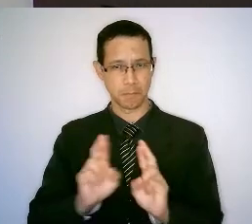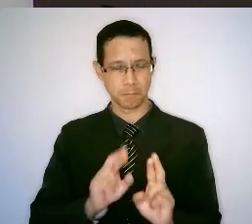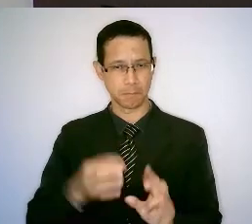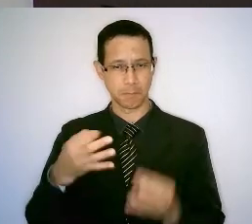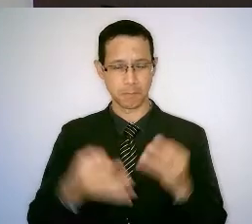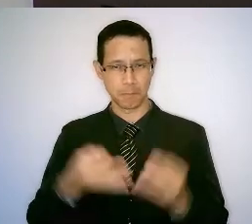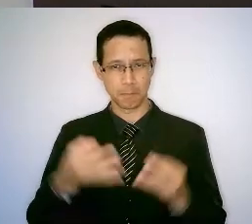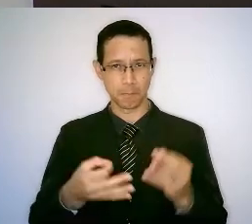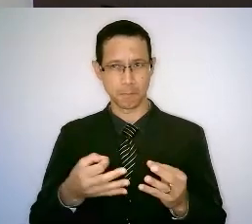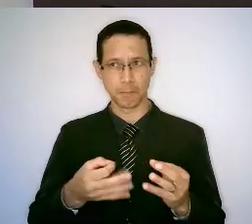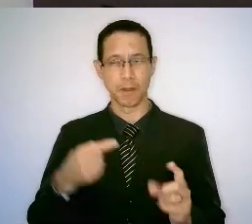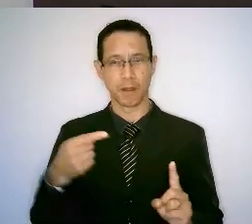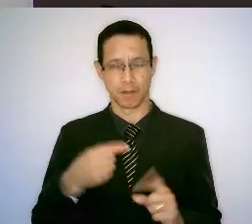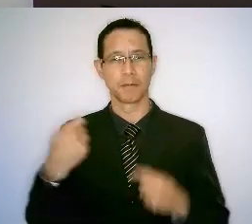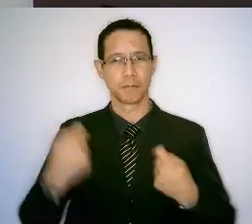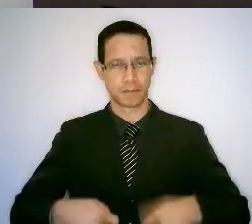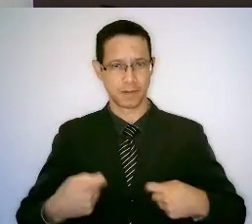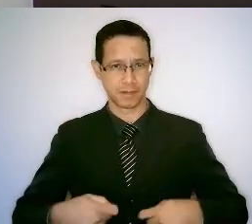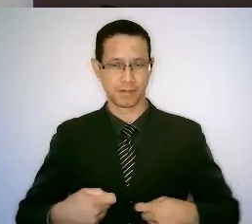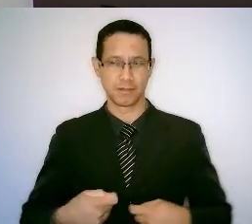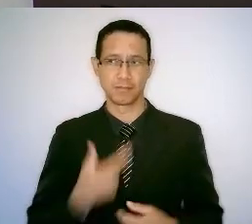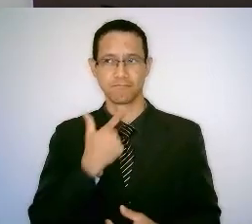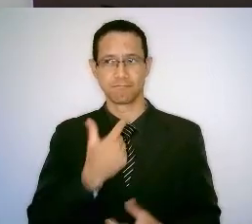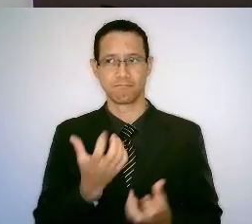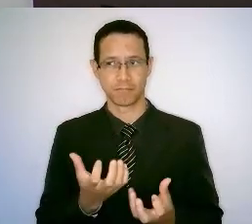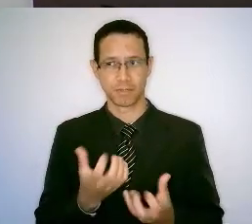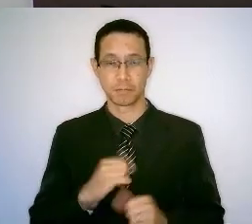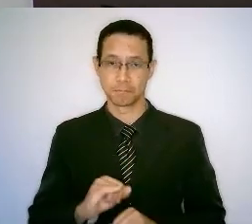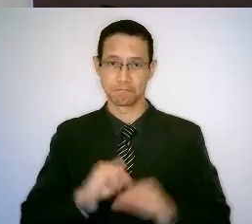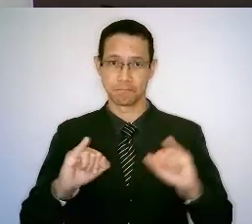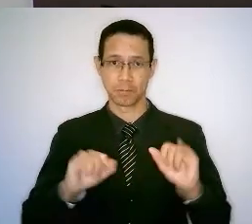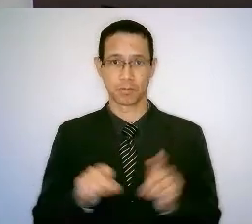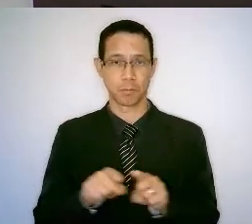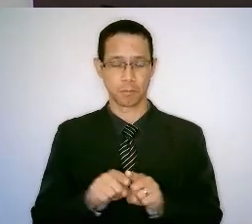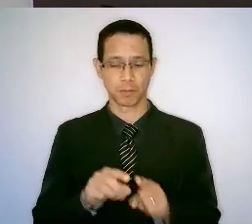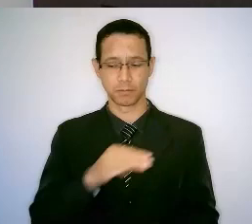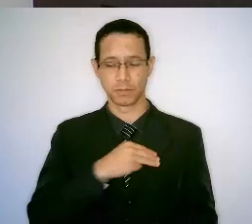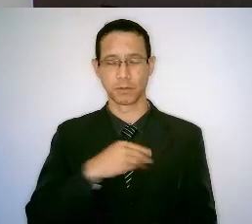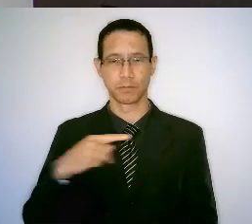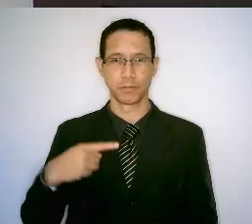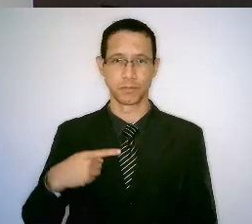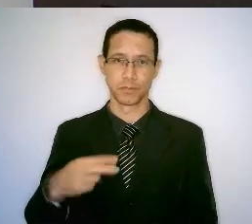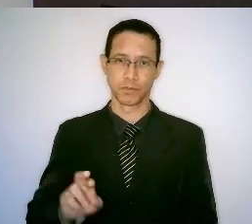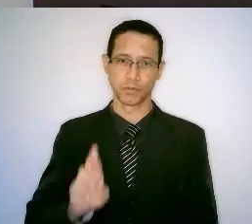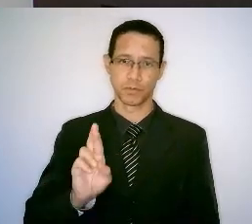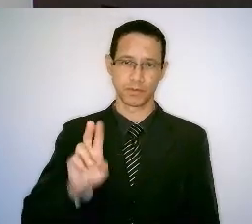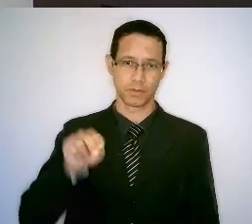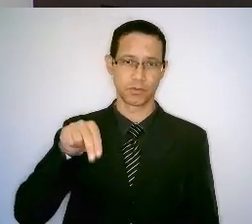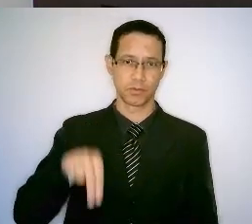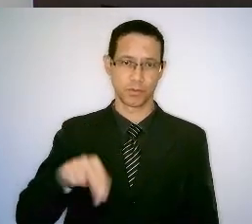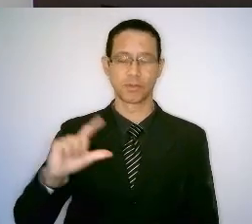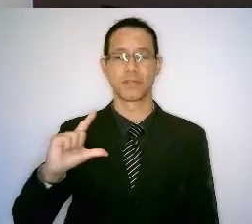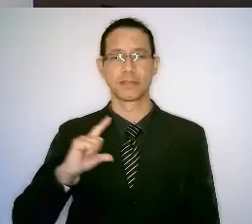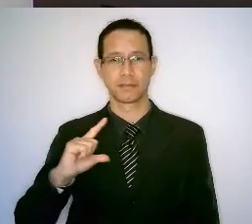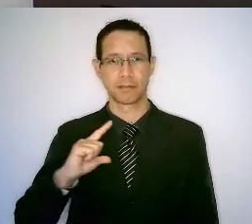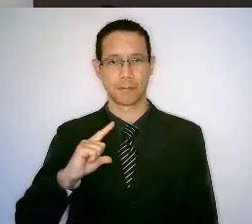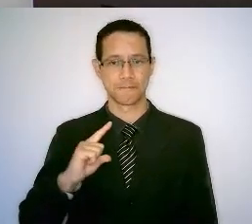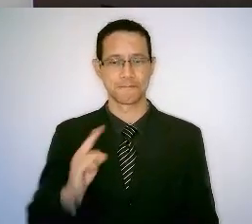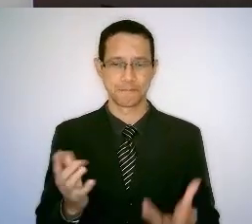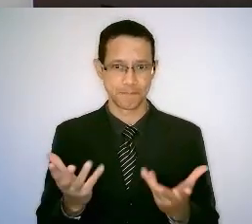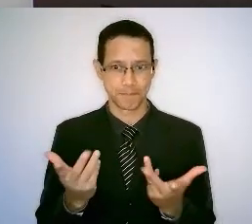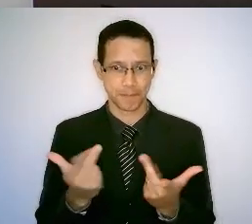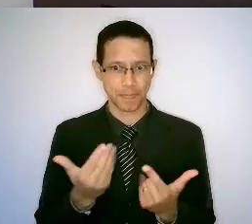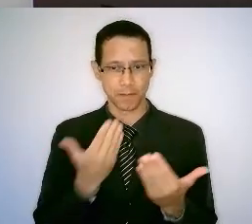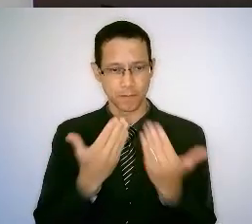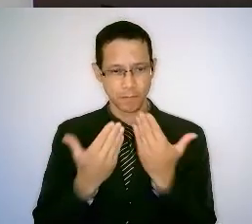deseja. Então, venho apenas também dizer que o Ministério Público do Rio Grande do Norte tem tido uma excelente